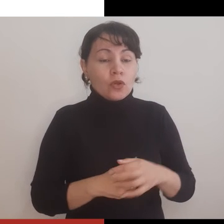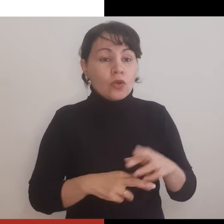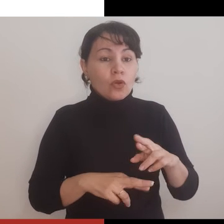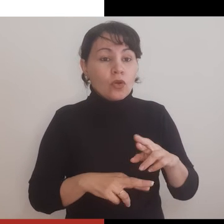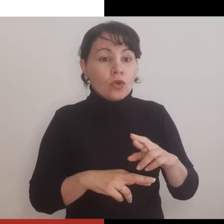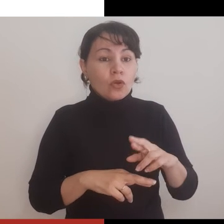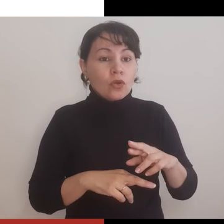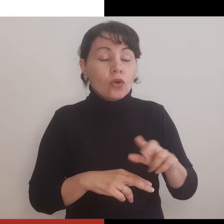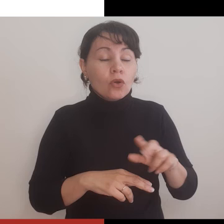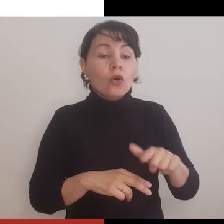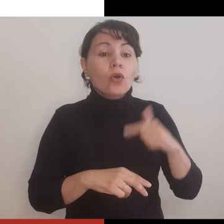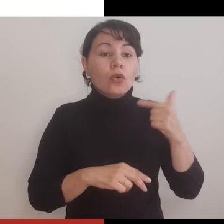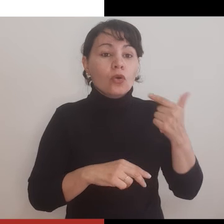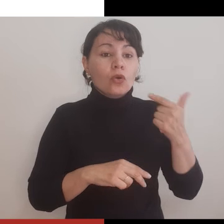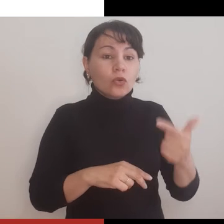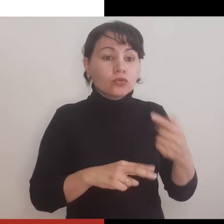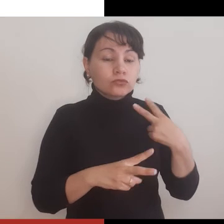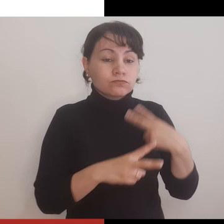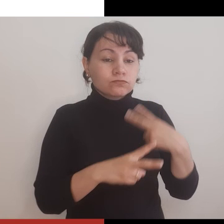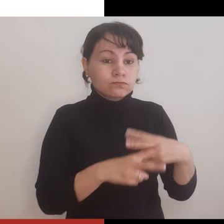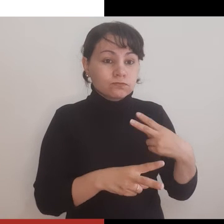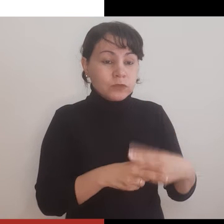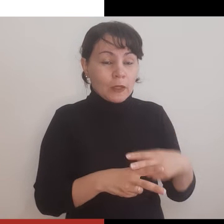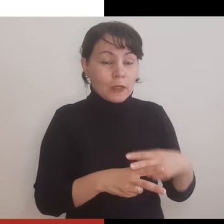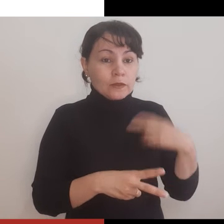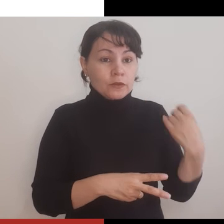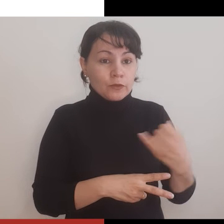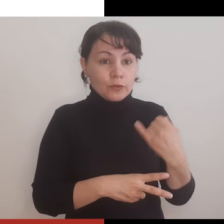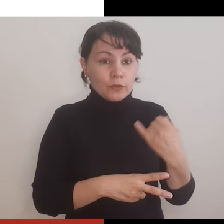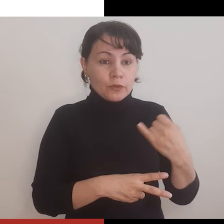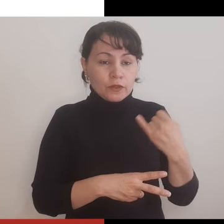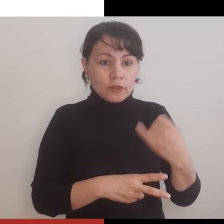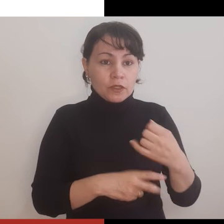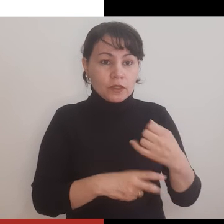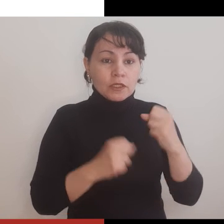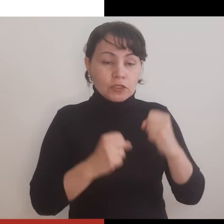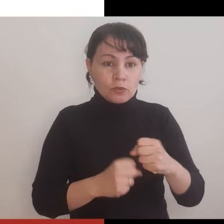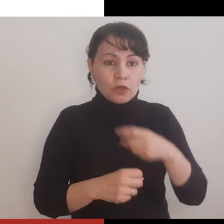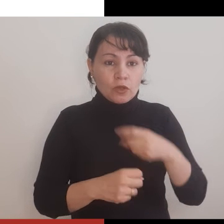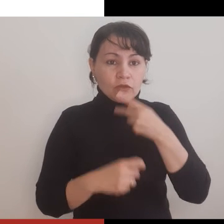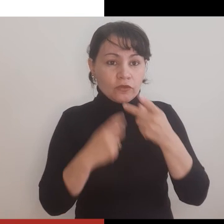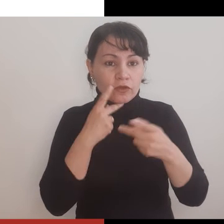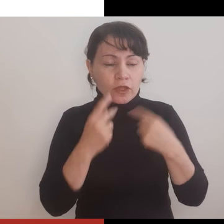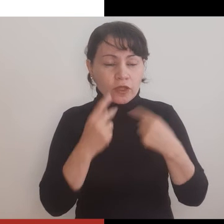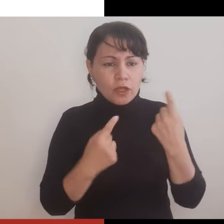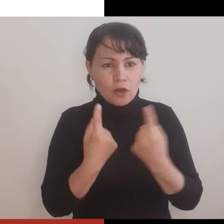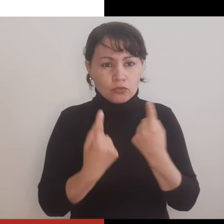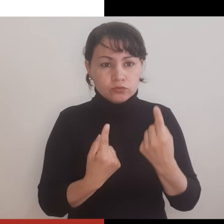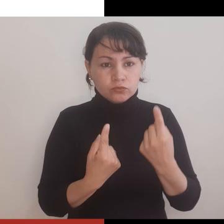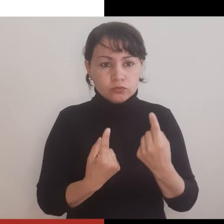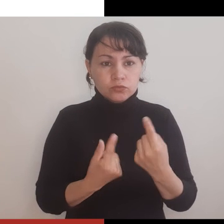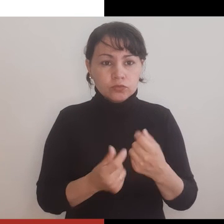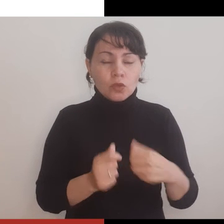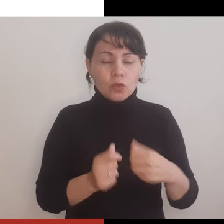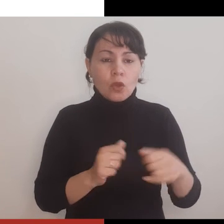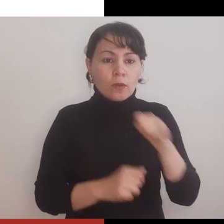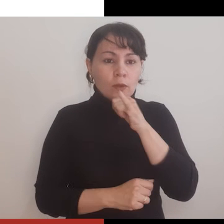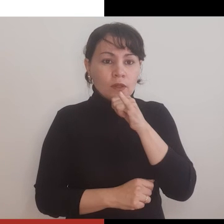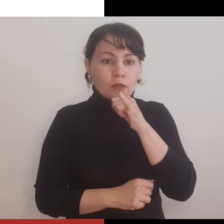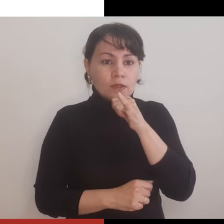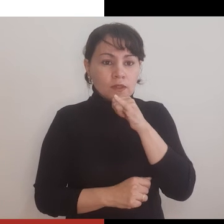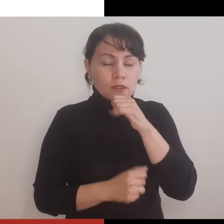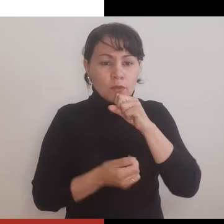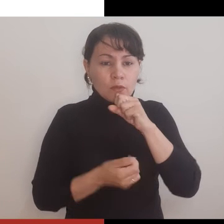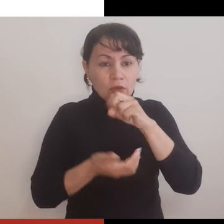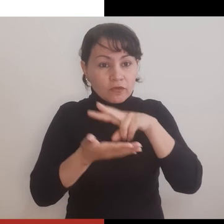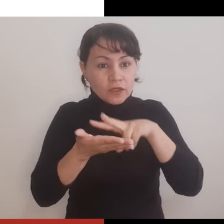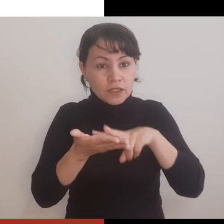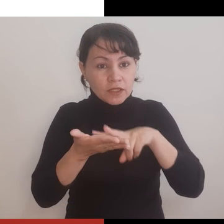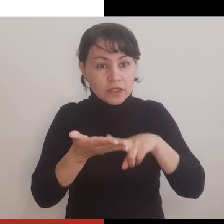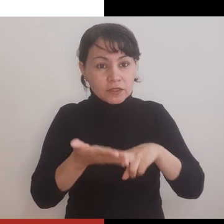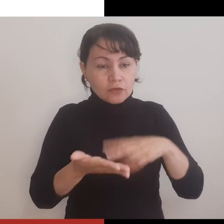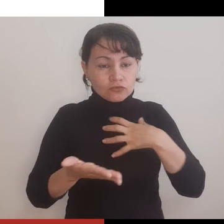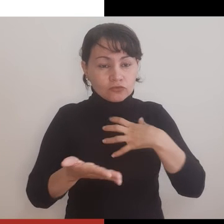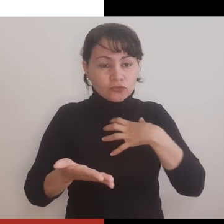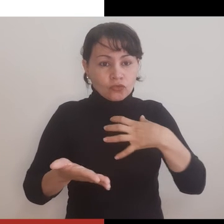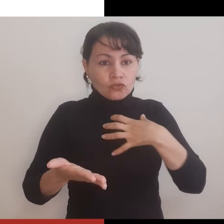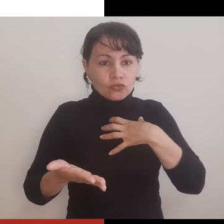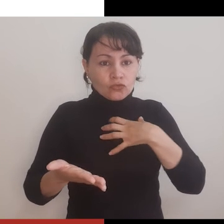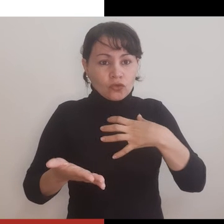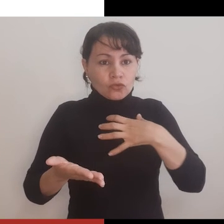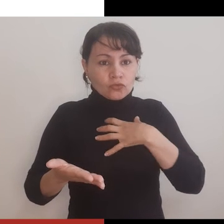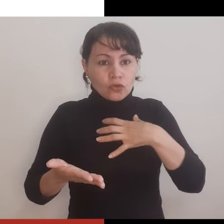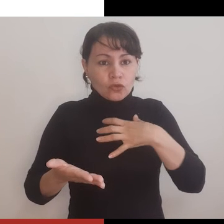outros cuidados são importantes, e aí a gente pode citar algum deles, como, por exemplo, a avaliação dos sinais